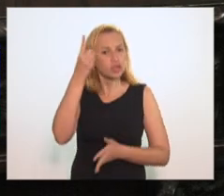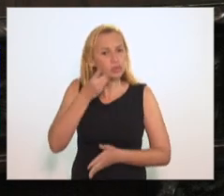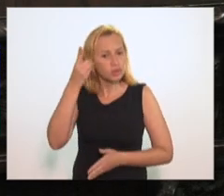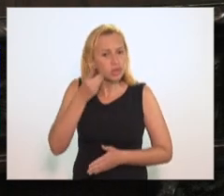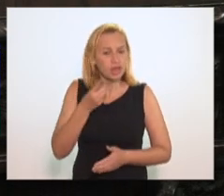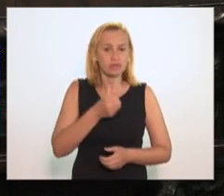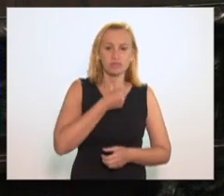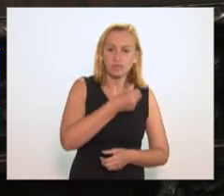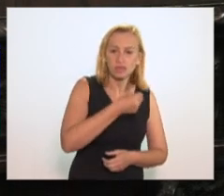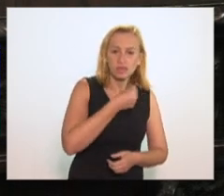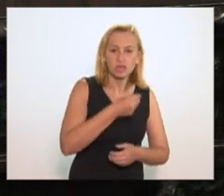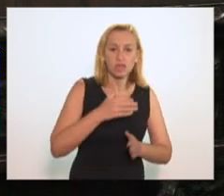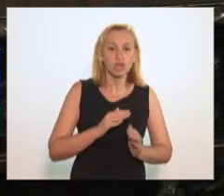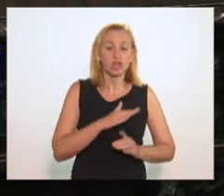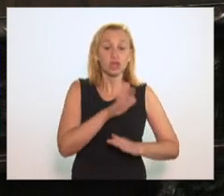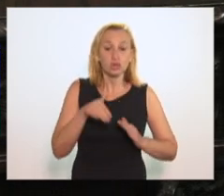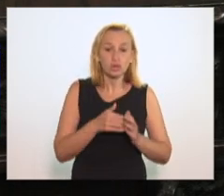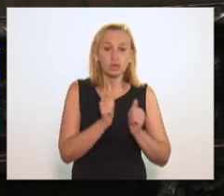imprensa que nos acompanham